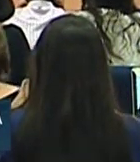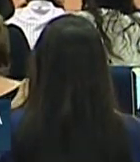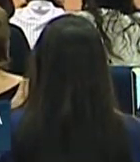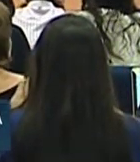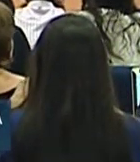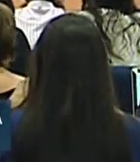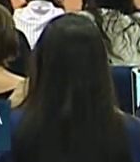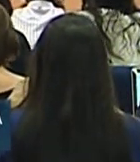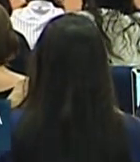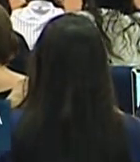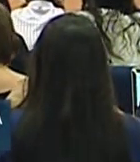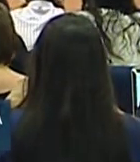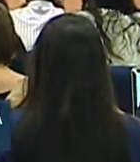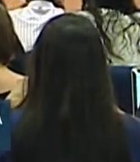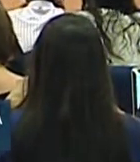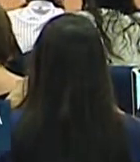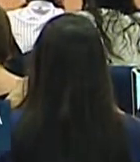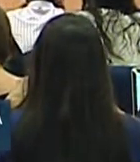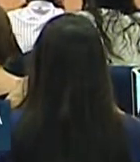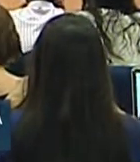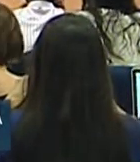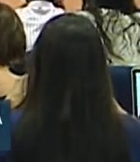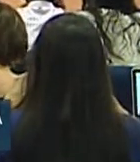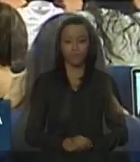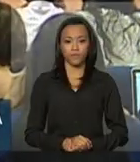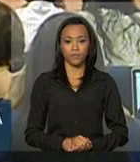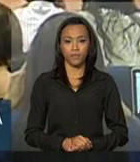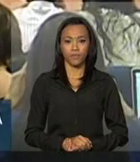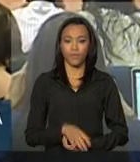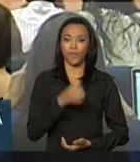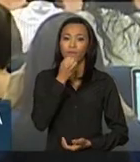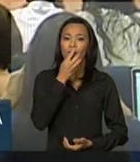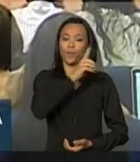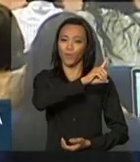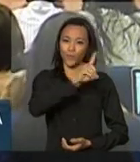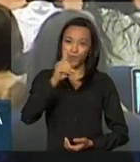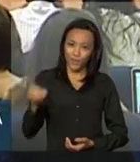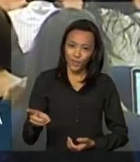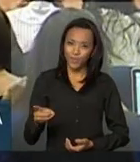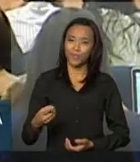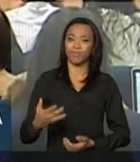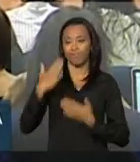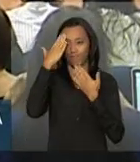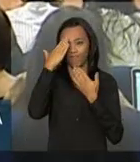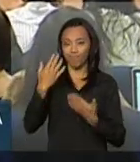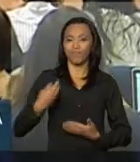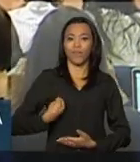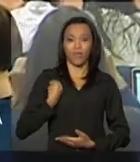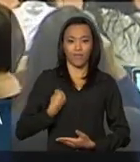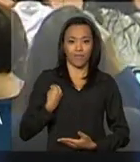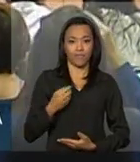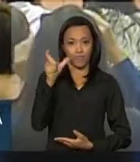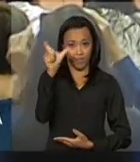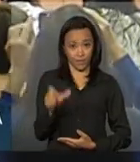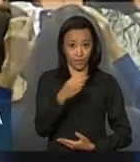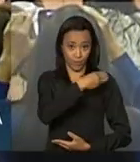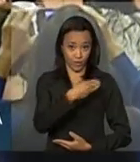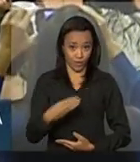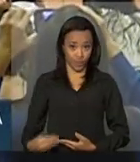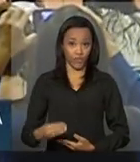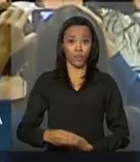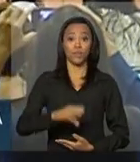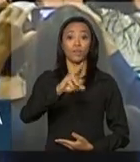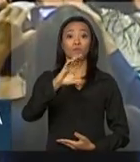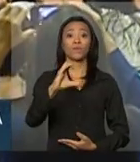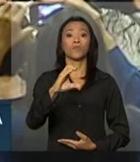Bom dia. Bom dia. Agradecer aqui a primeira presença do nosso ministro, Arthur Chiouro.